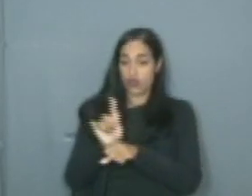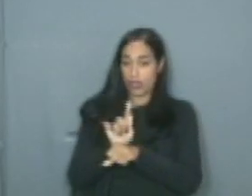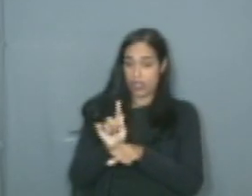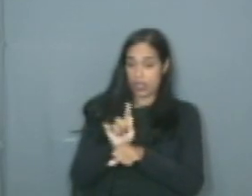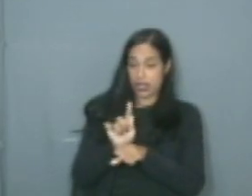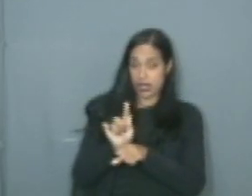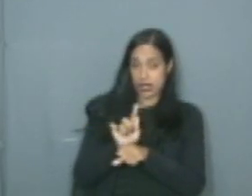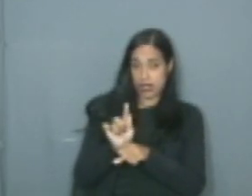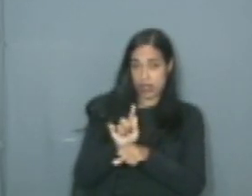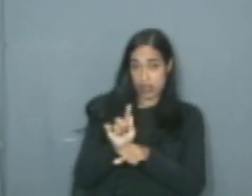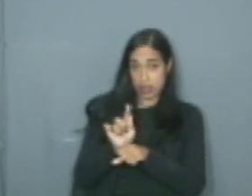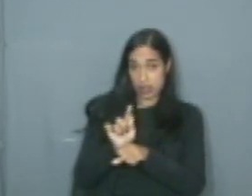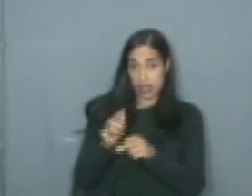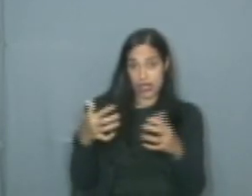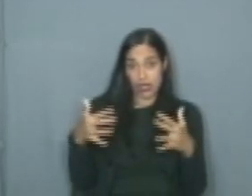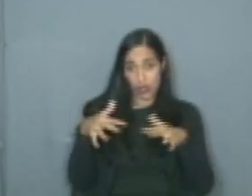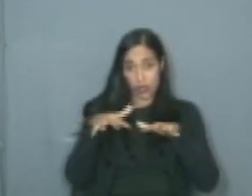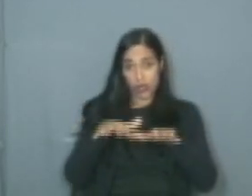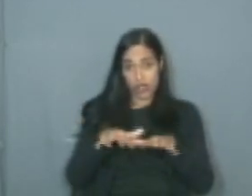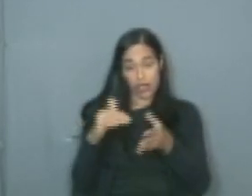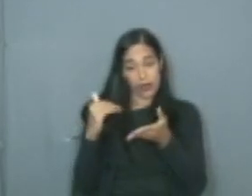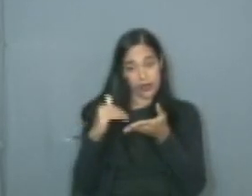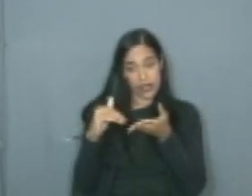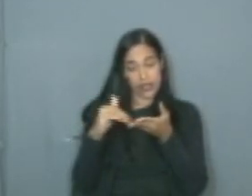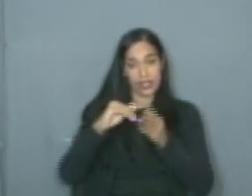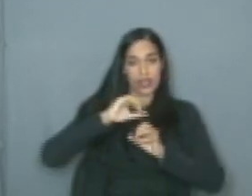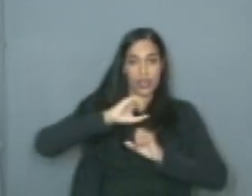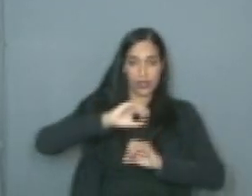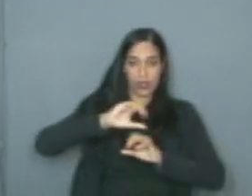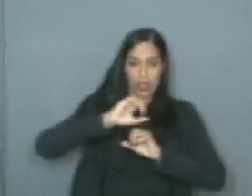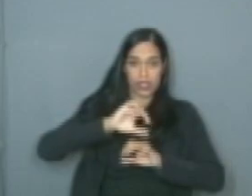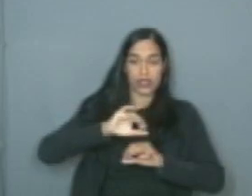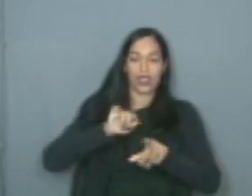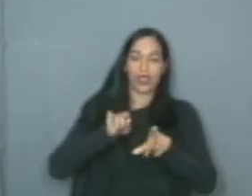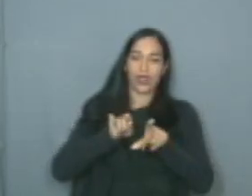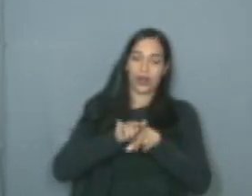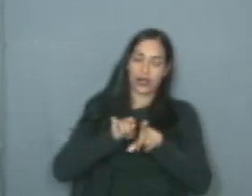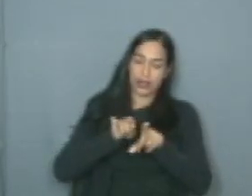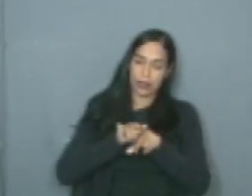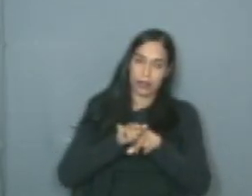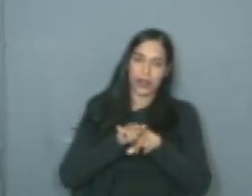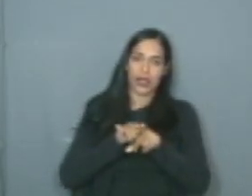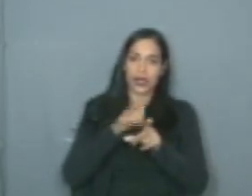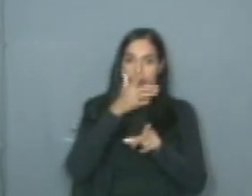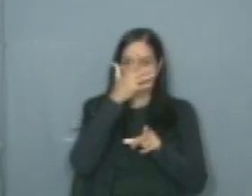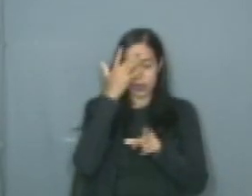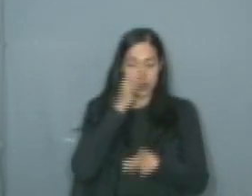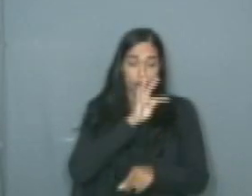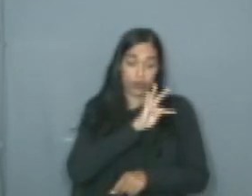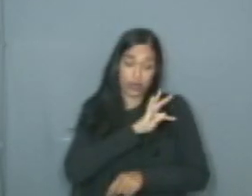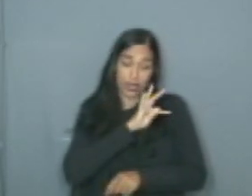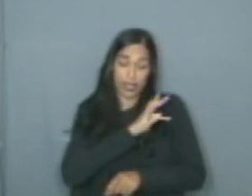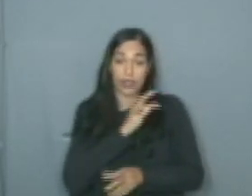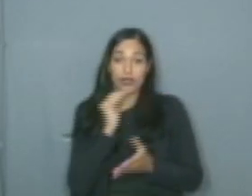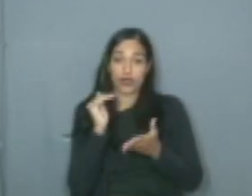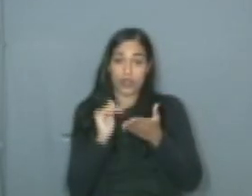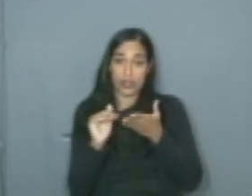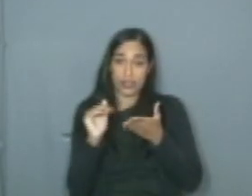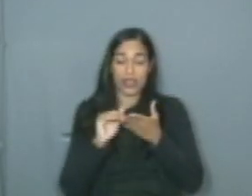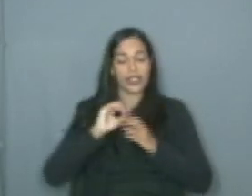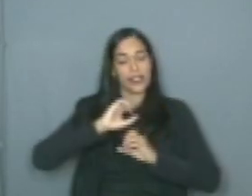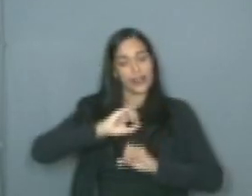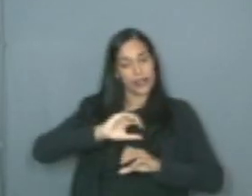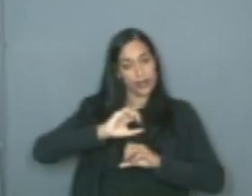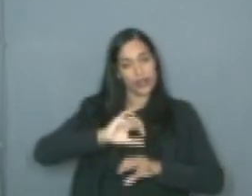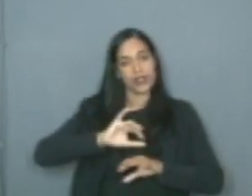pessoa de inclusão da Secretaria de Educação, e compartilhar com as pessoas, os técnicos da Secretaria de Educação, para que seja